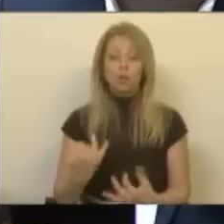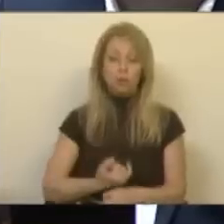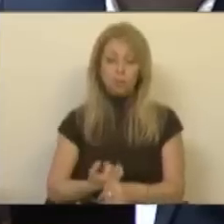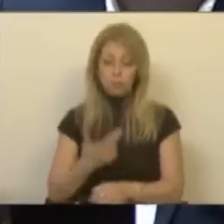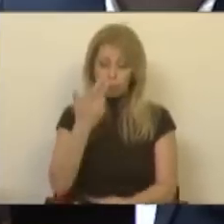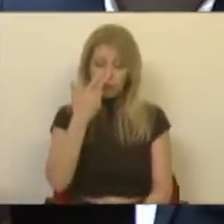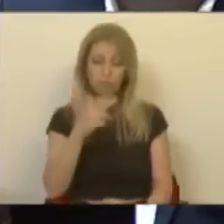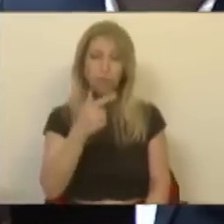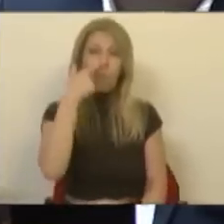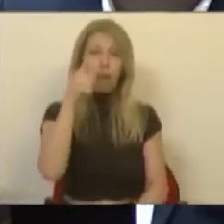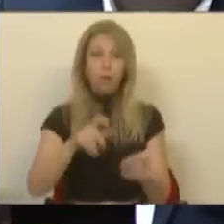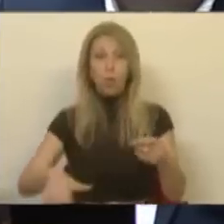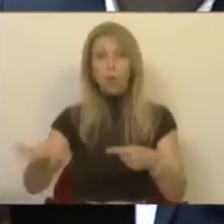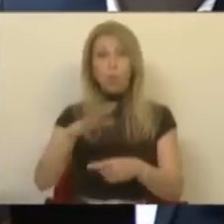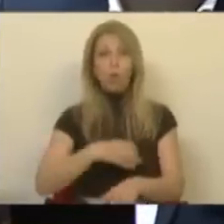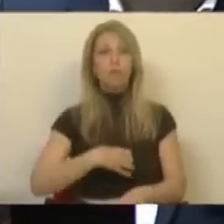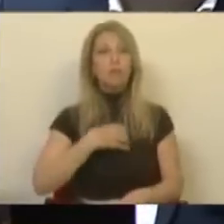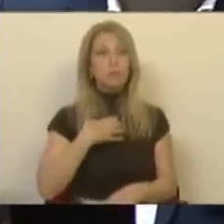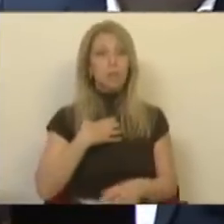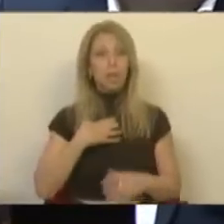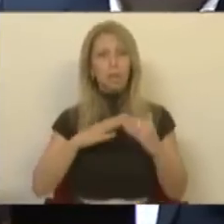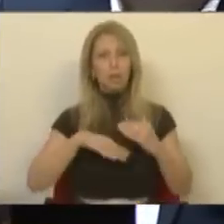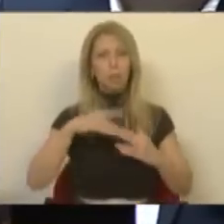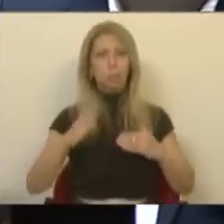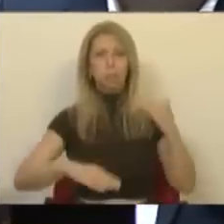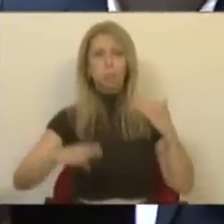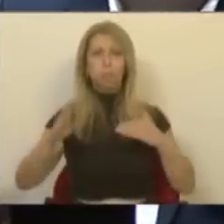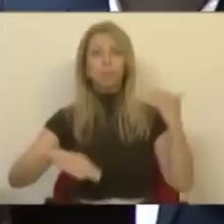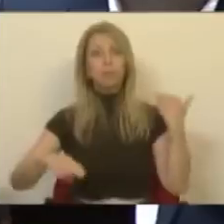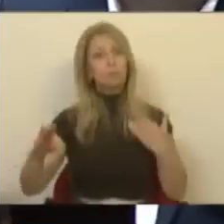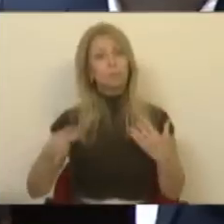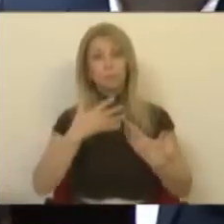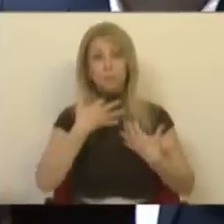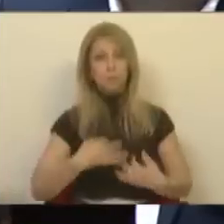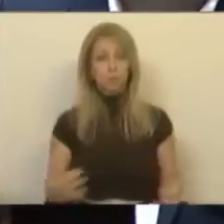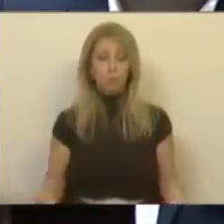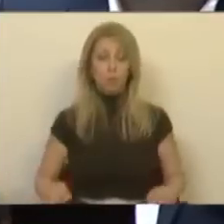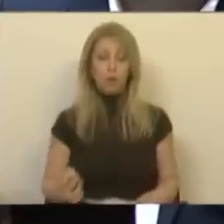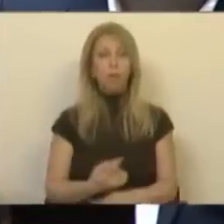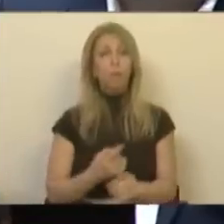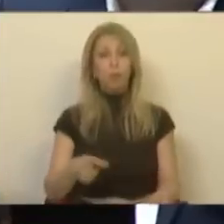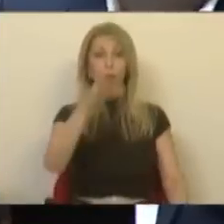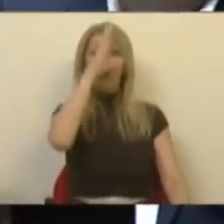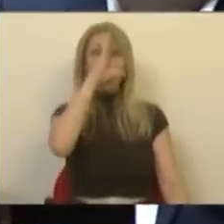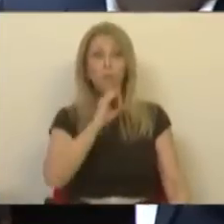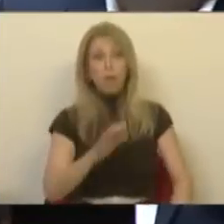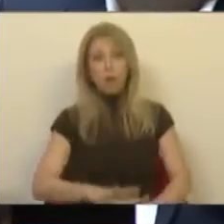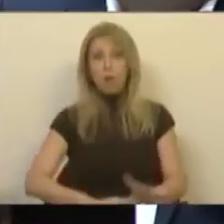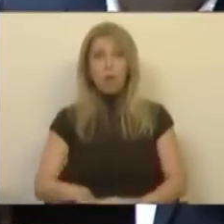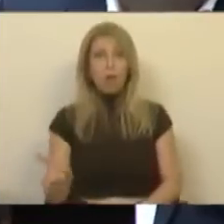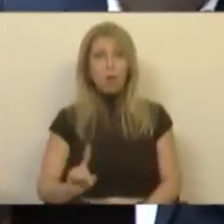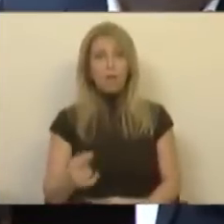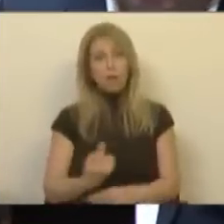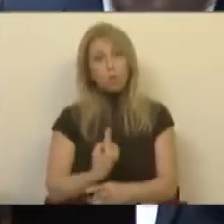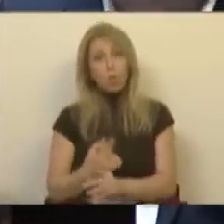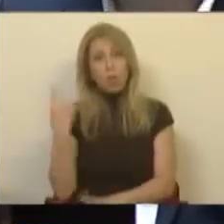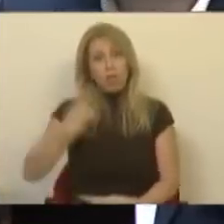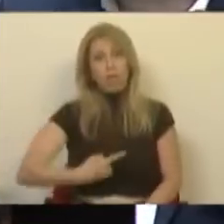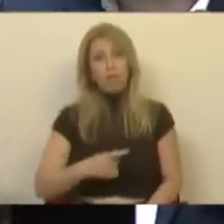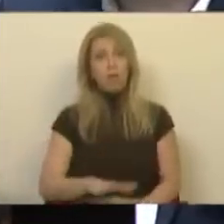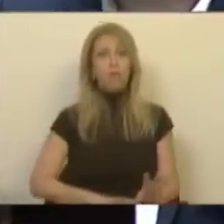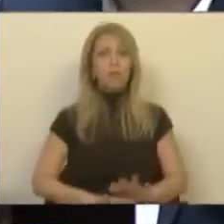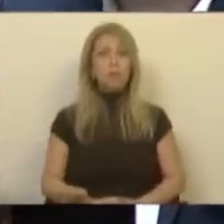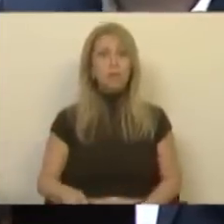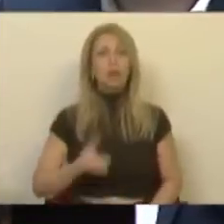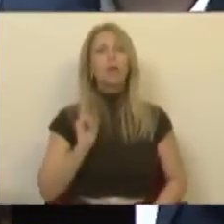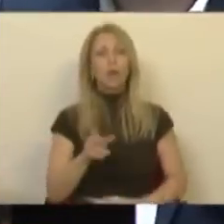reformados e o nosso povo é uma grande instabilidade e uma grande incerteza porque o governo não faz aquilo que deveria fazer que era de facto